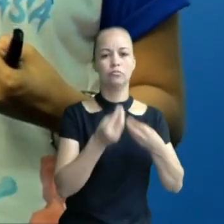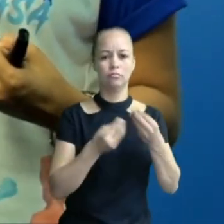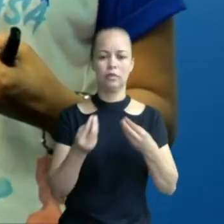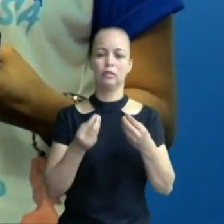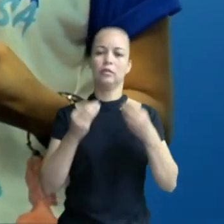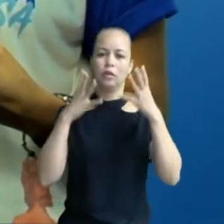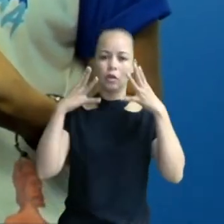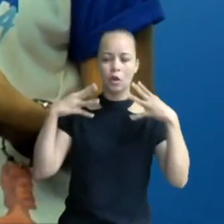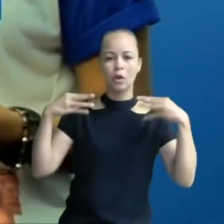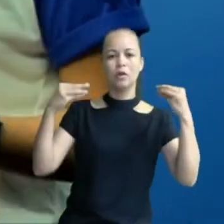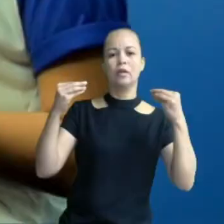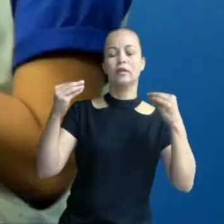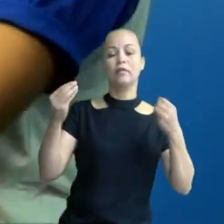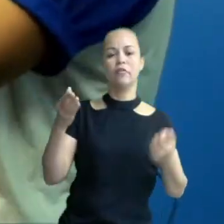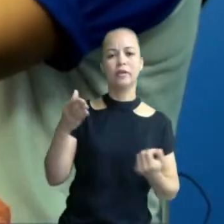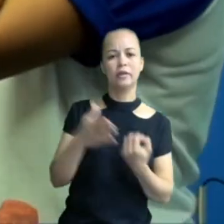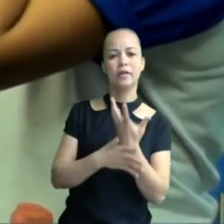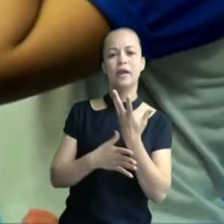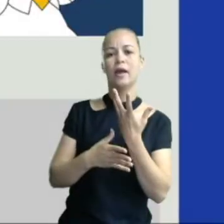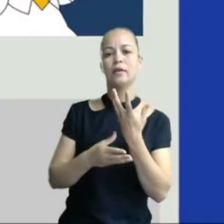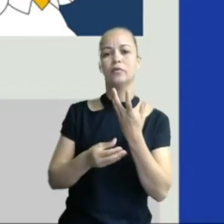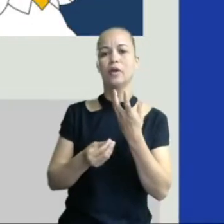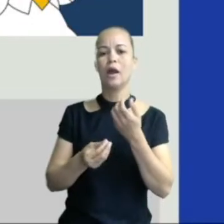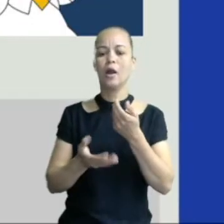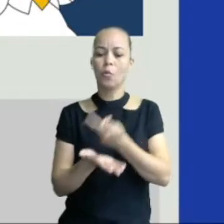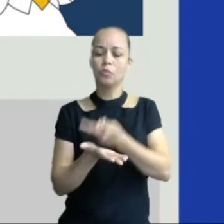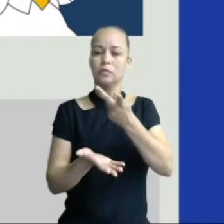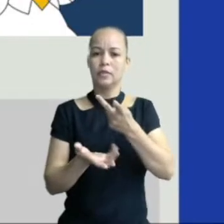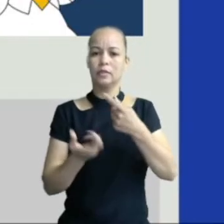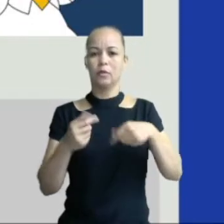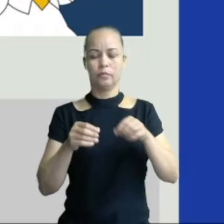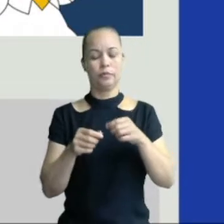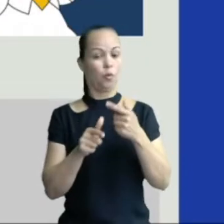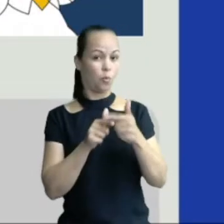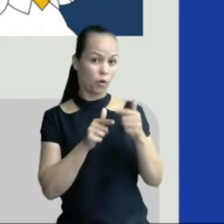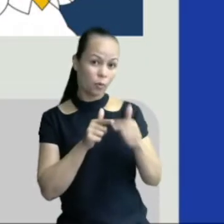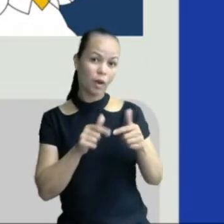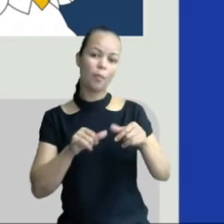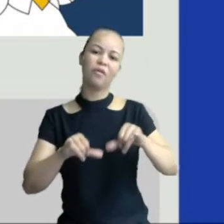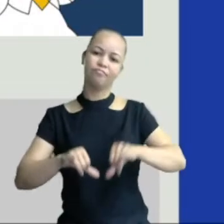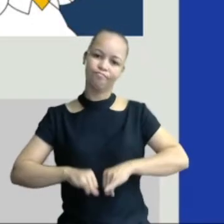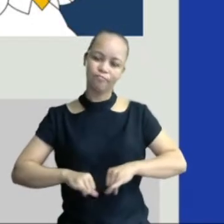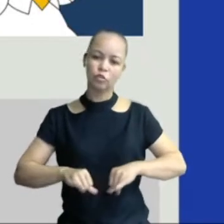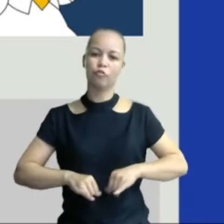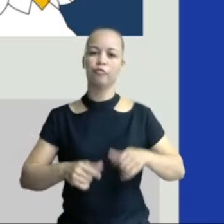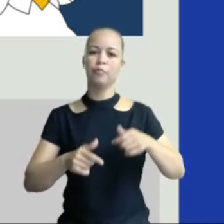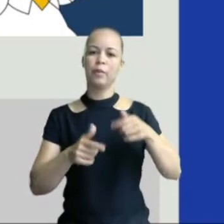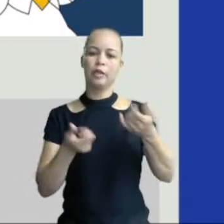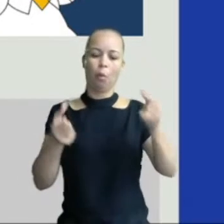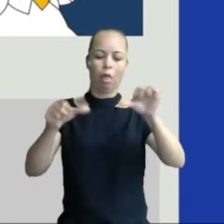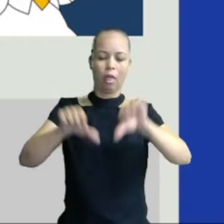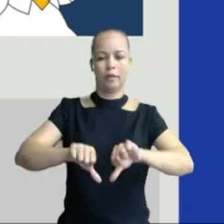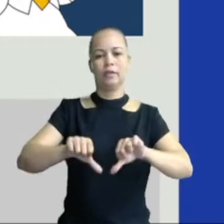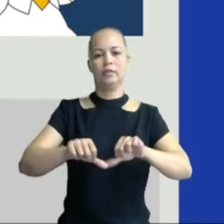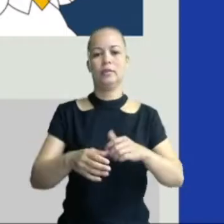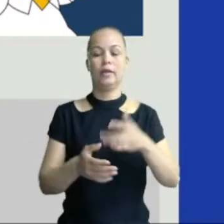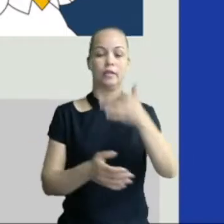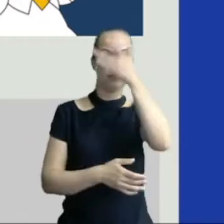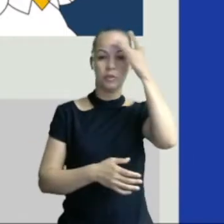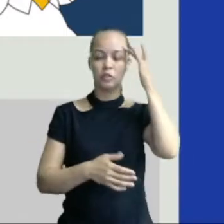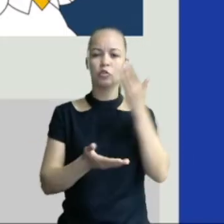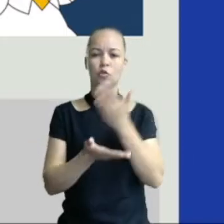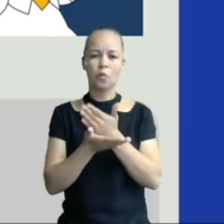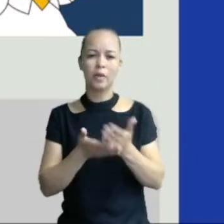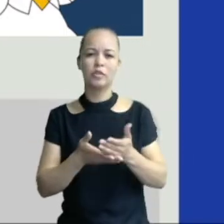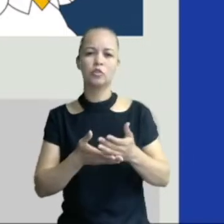fizeram e aconteceram aqui em Pernambuco. Foi muito bom. Foi ruim, não. O problema foi a crise. E aí todo mundo começou a passar fome, todo